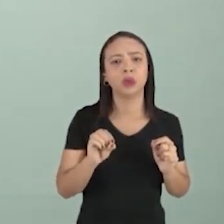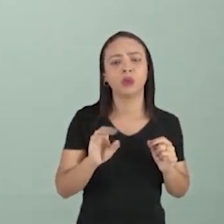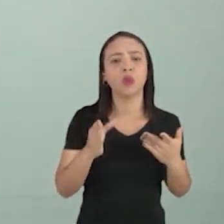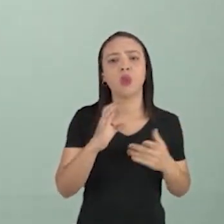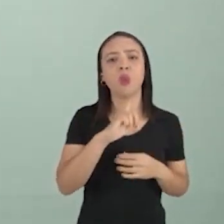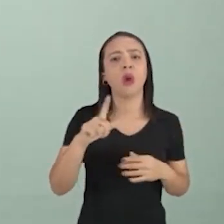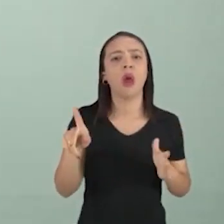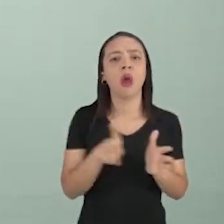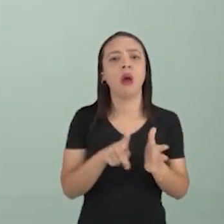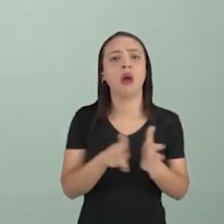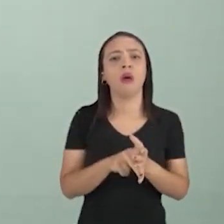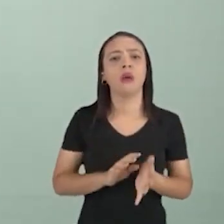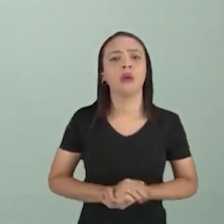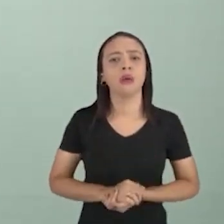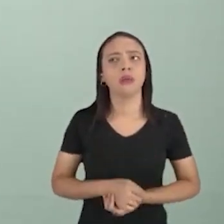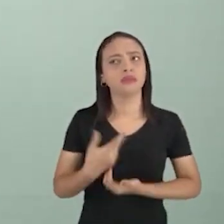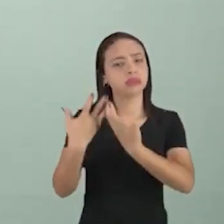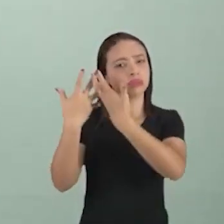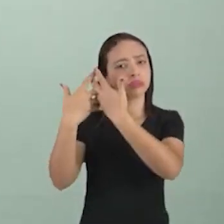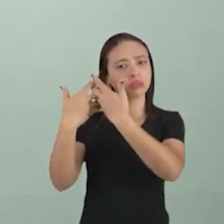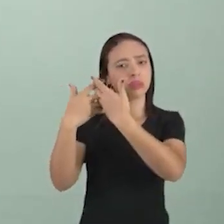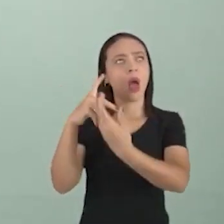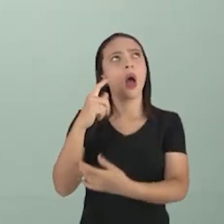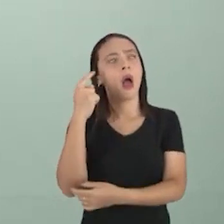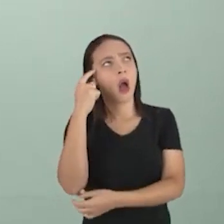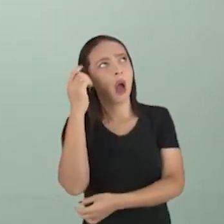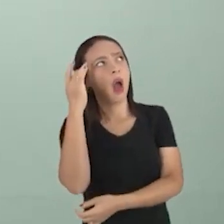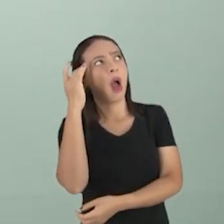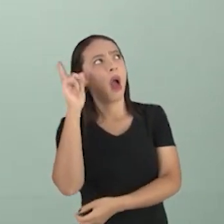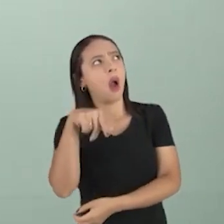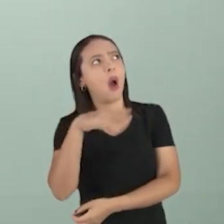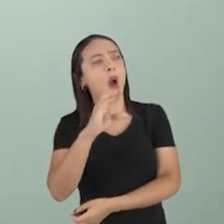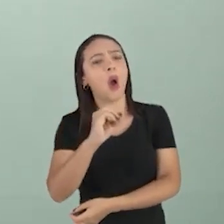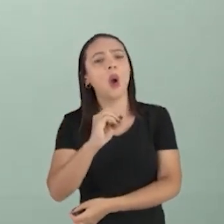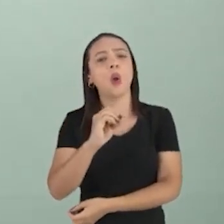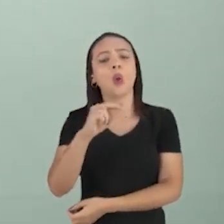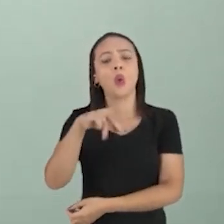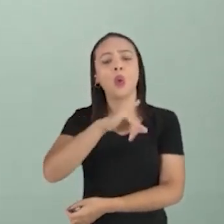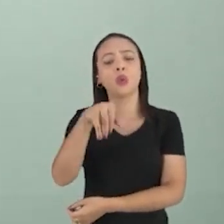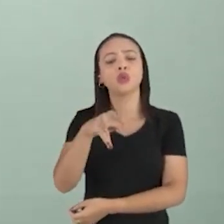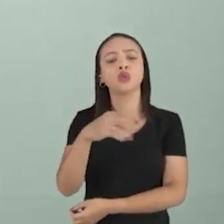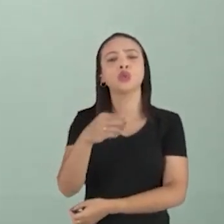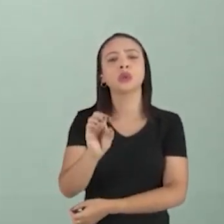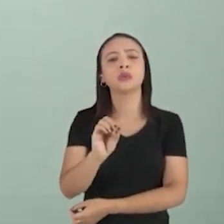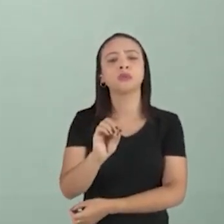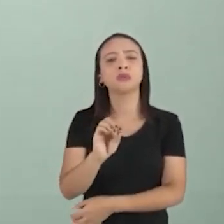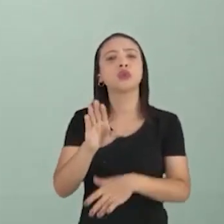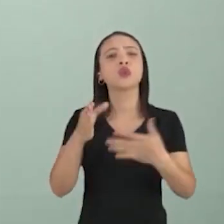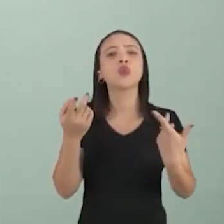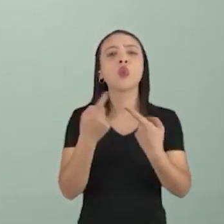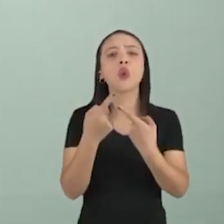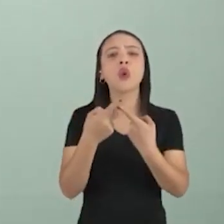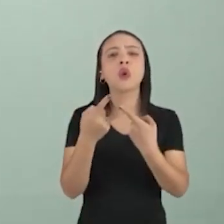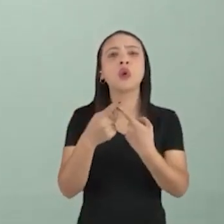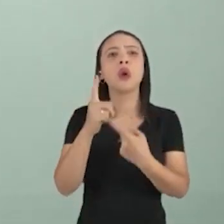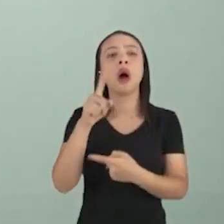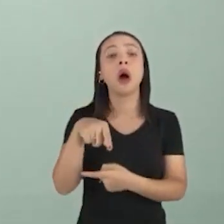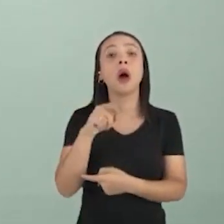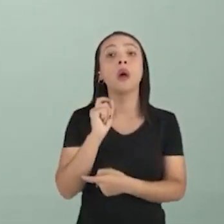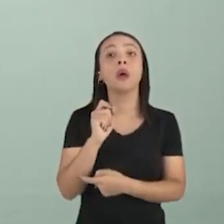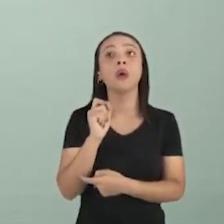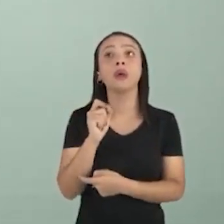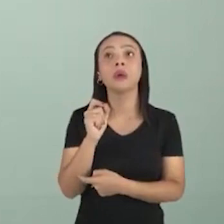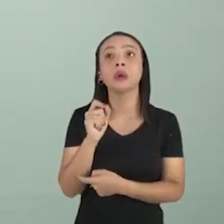é? Vamos pensar um pouco nisso. Ah, é uma conjunção. Lembrei, é uma conjunção. Que conjunção é essa? É uma